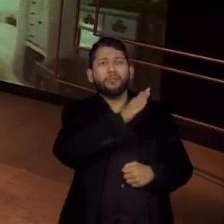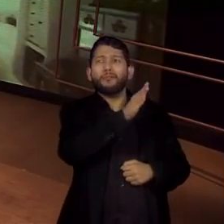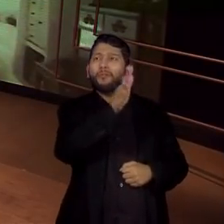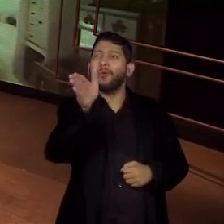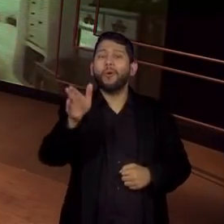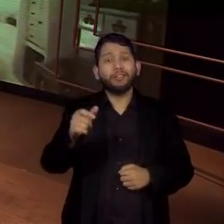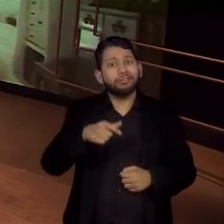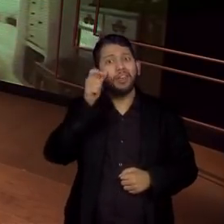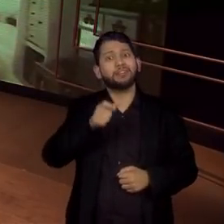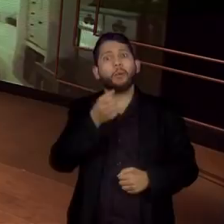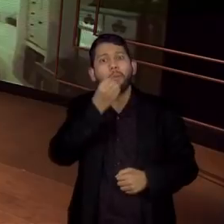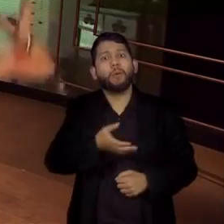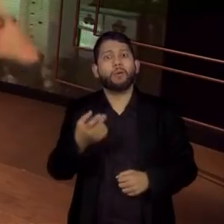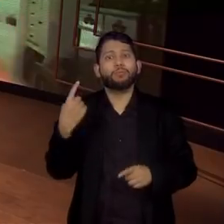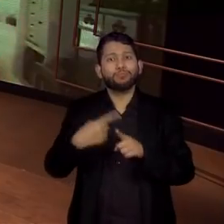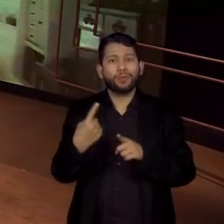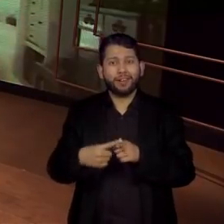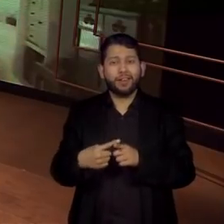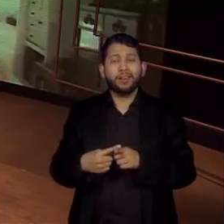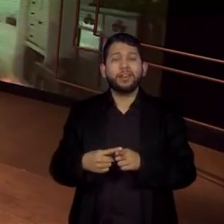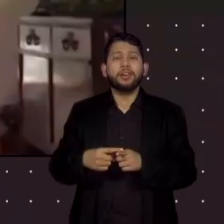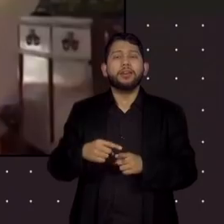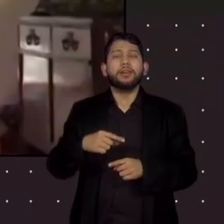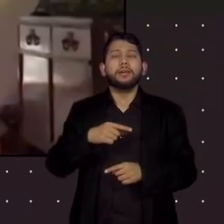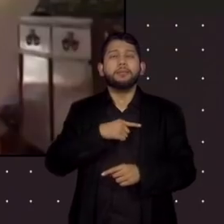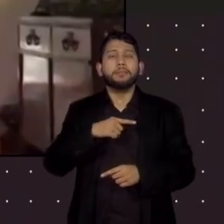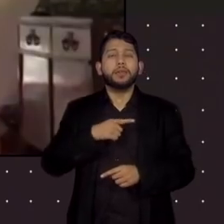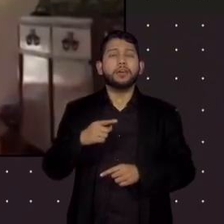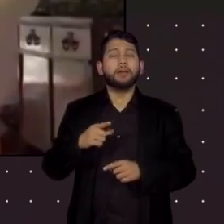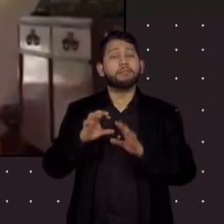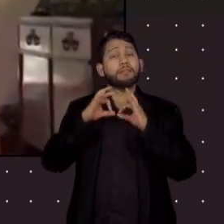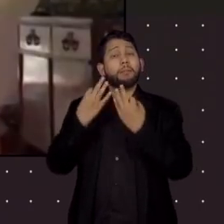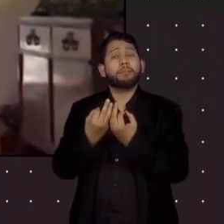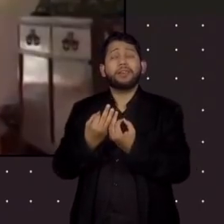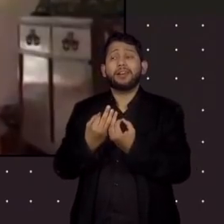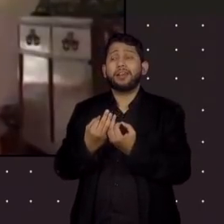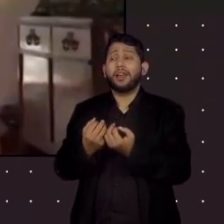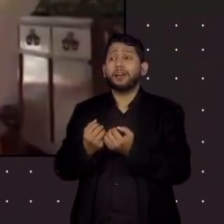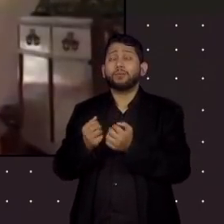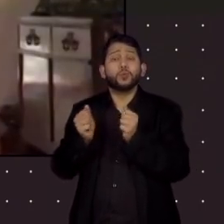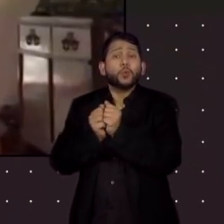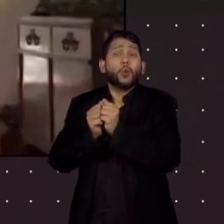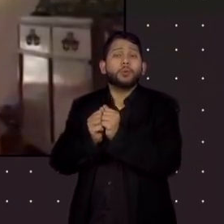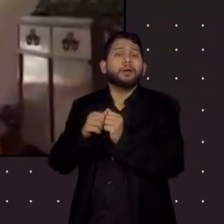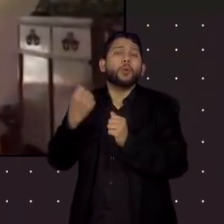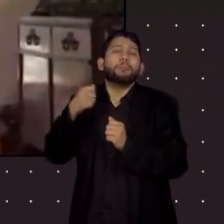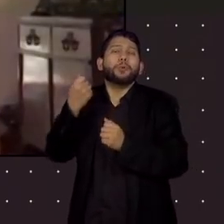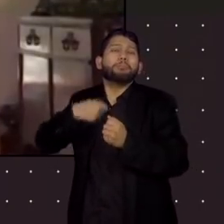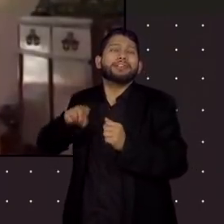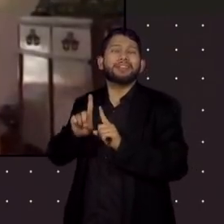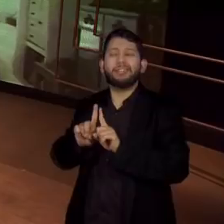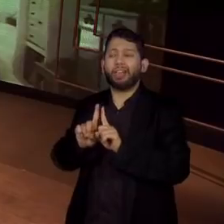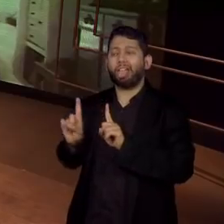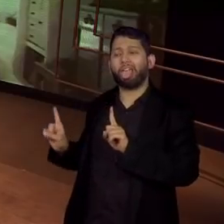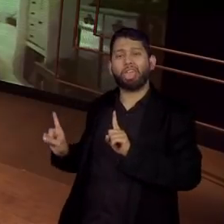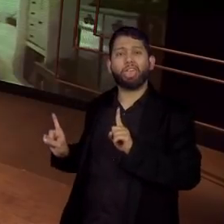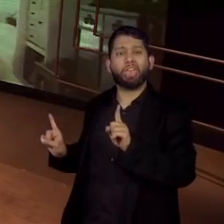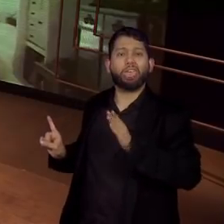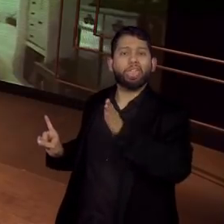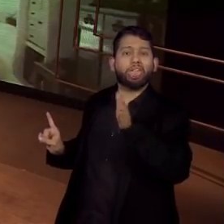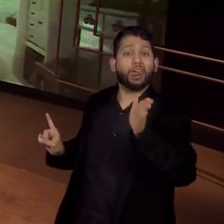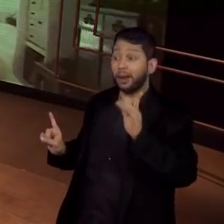interessante fazer parte dessa equipe, junto com meus familiares em cima do palco, né? Foi um